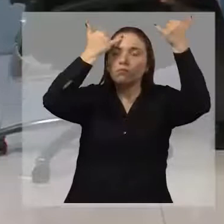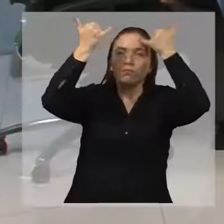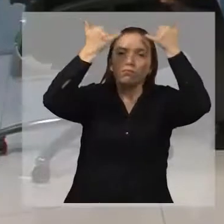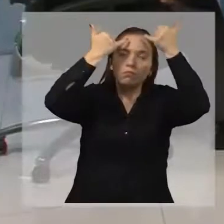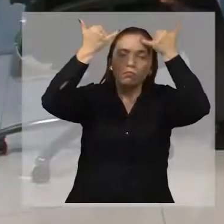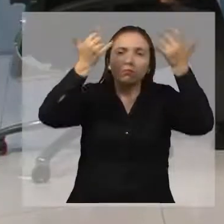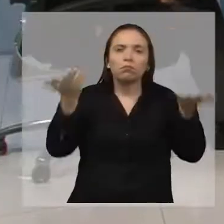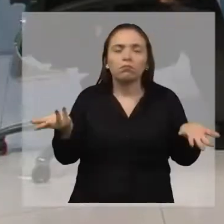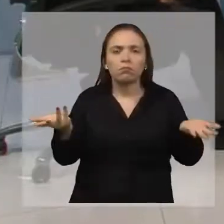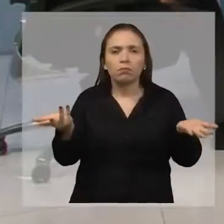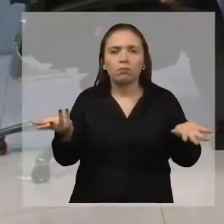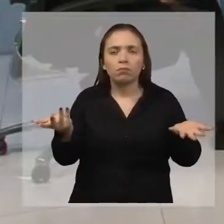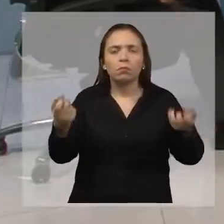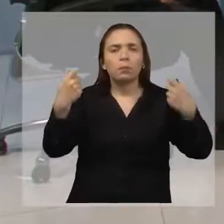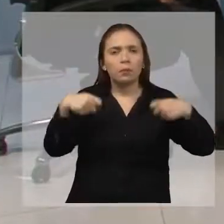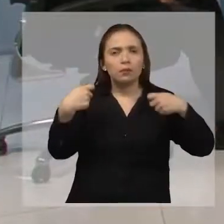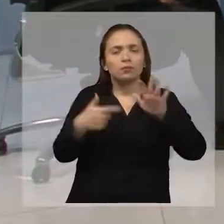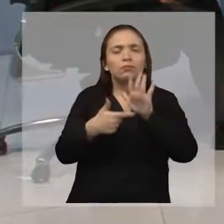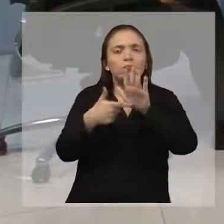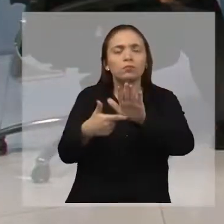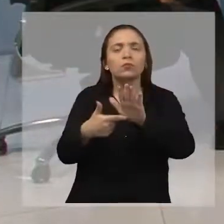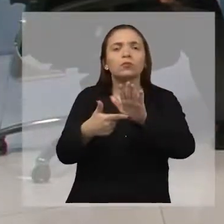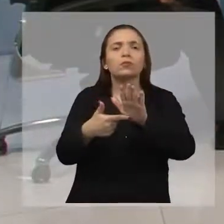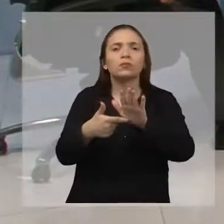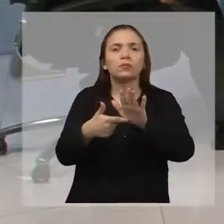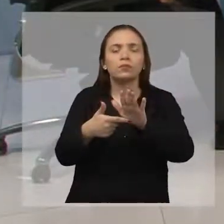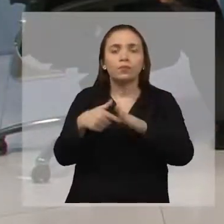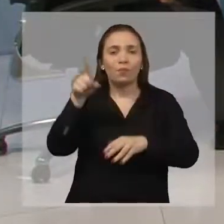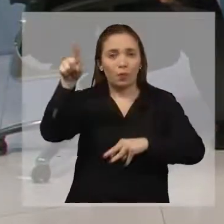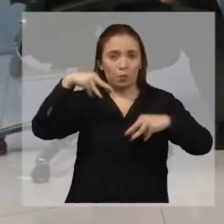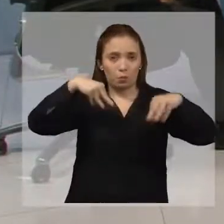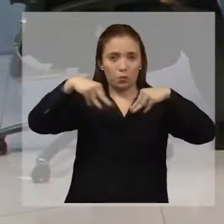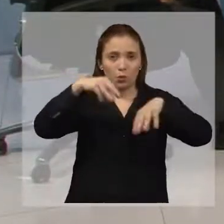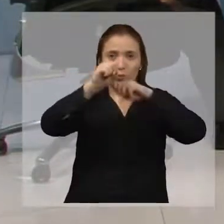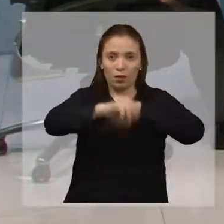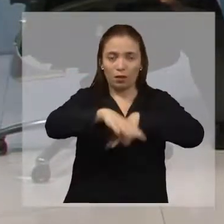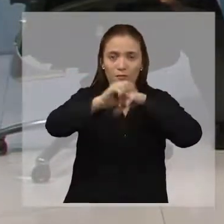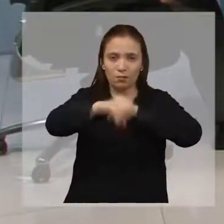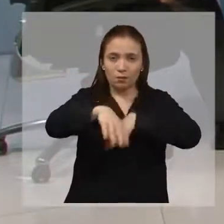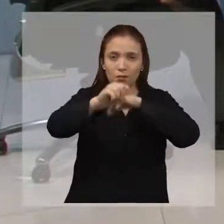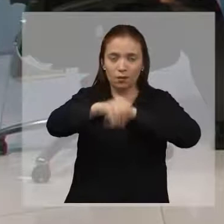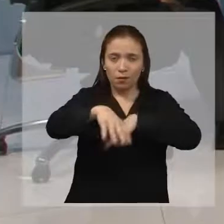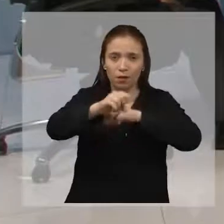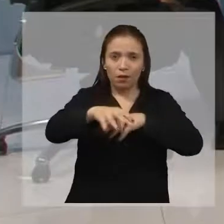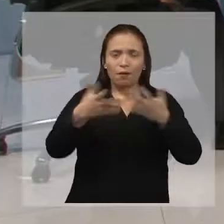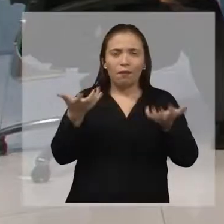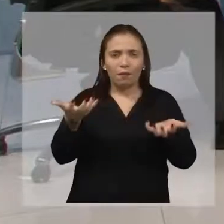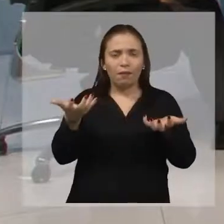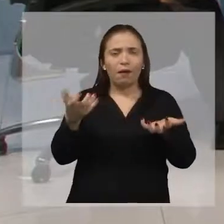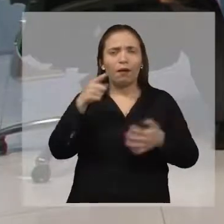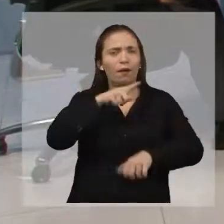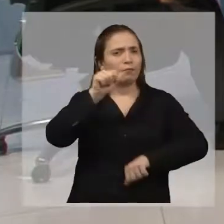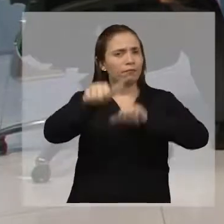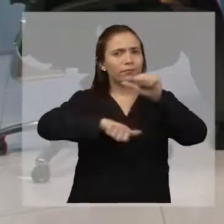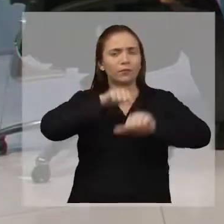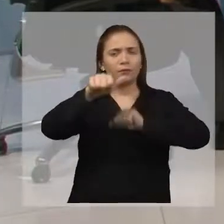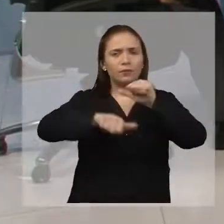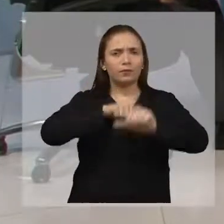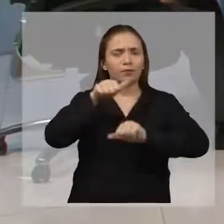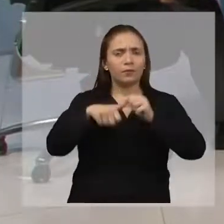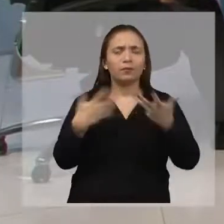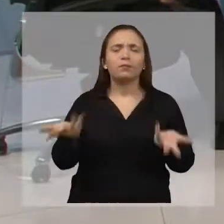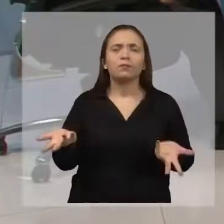na educação, que é o ministro da Educação, com essas interpretações, com essa negação. Roberto Martins